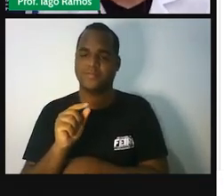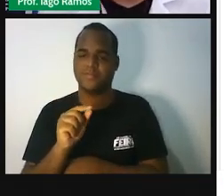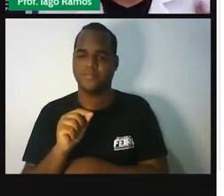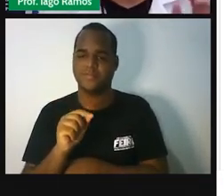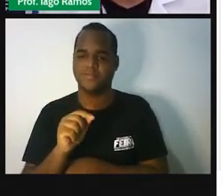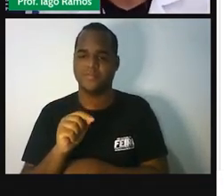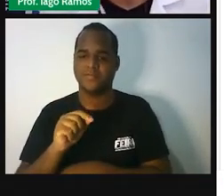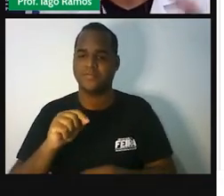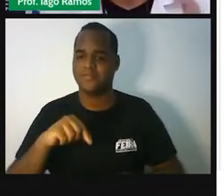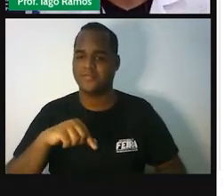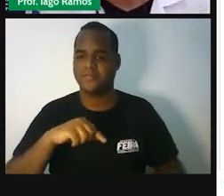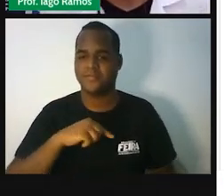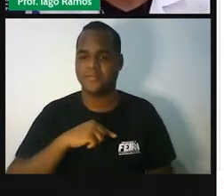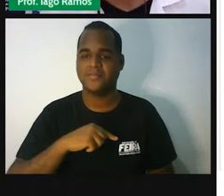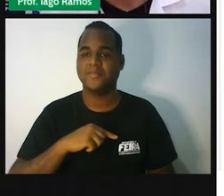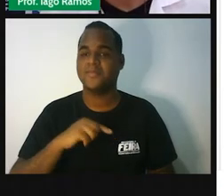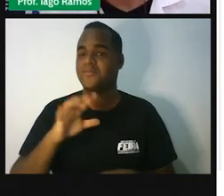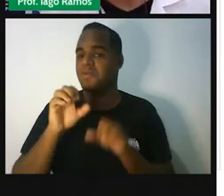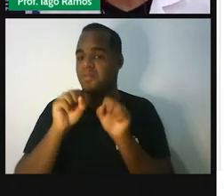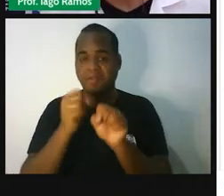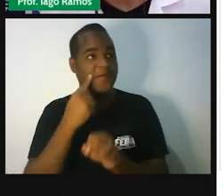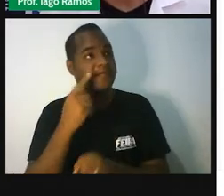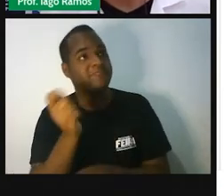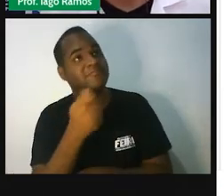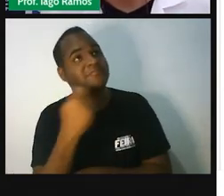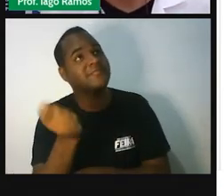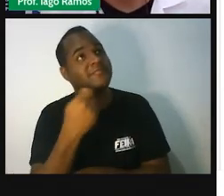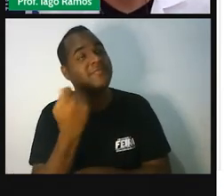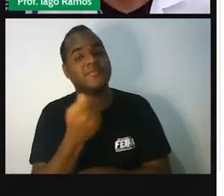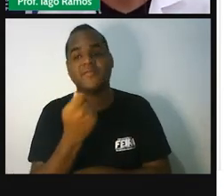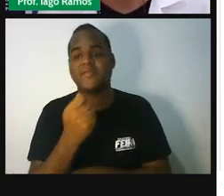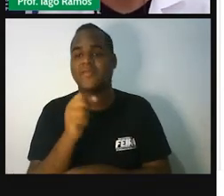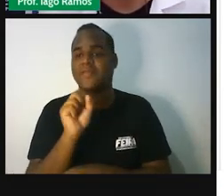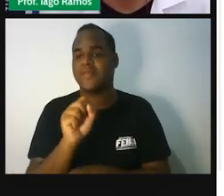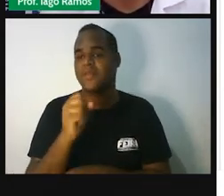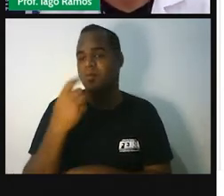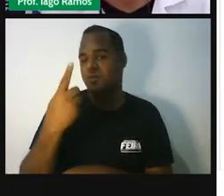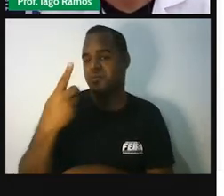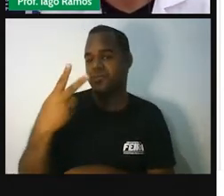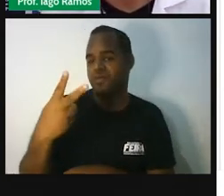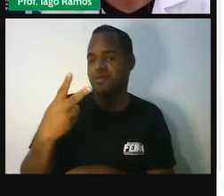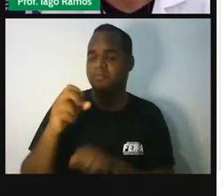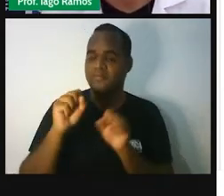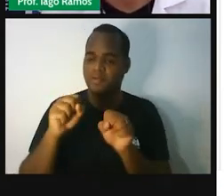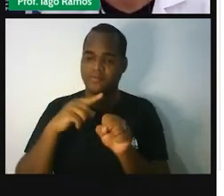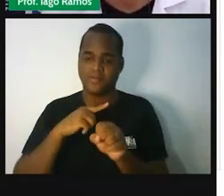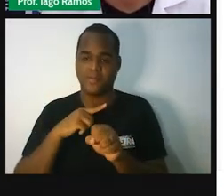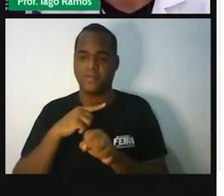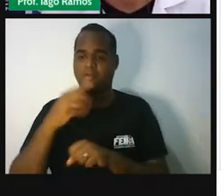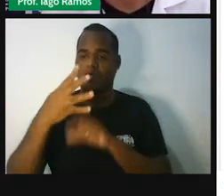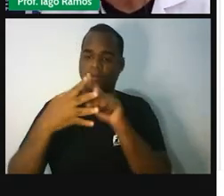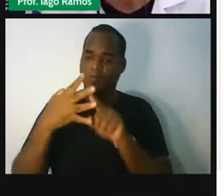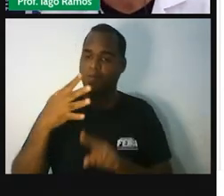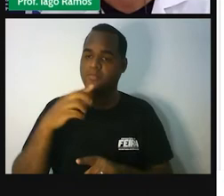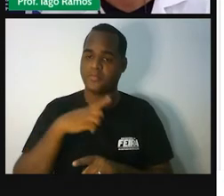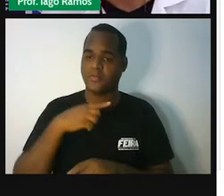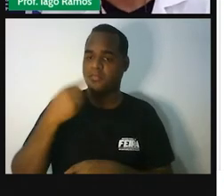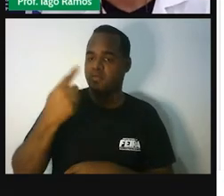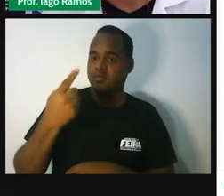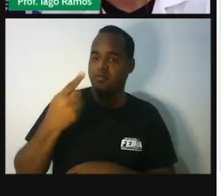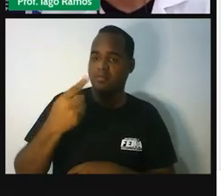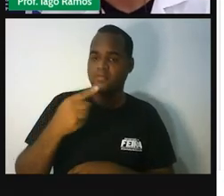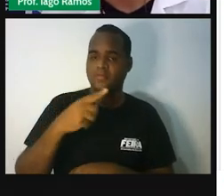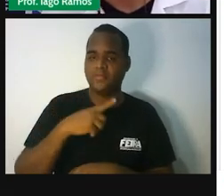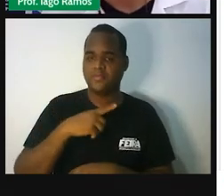agora só para a pipa 1 e a pipa 2, quantas opções a gente já tem aqui? A gente já tem quatro opções para a primeira